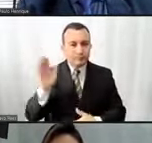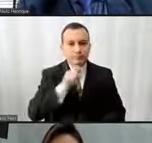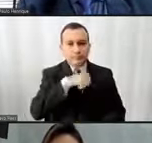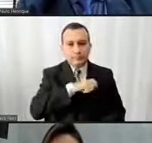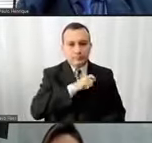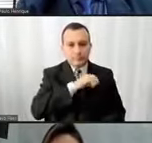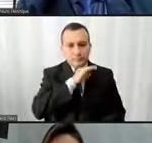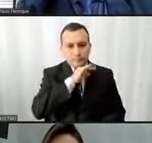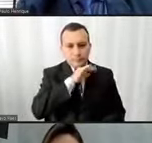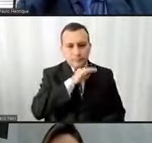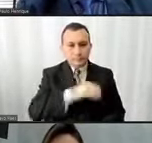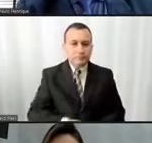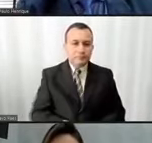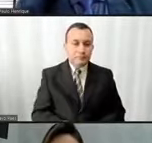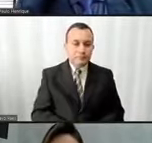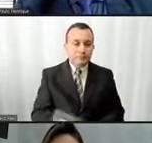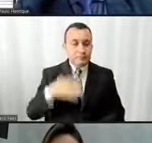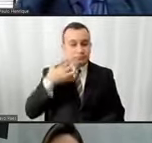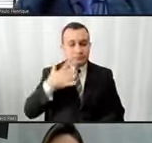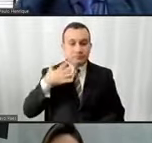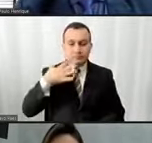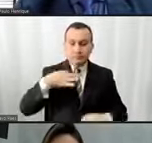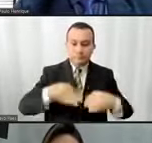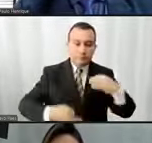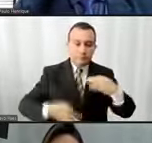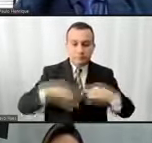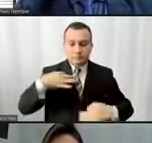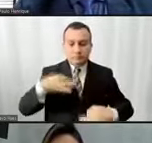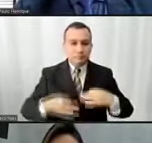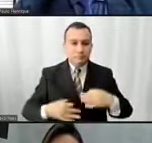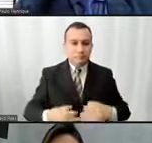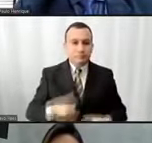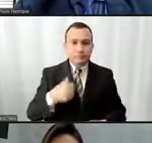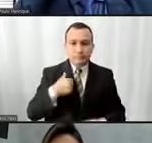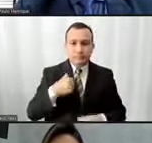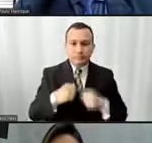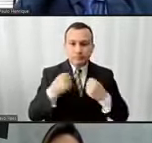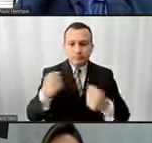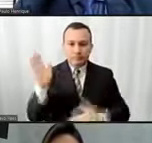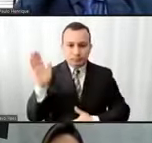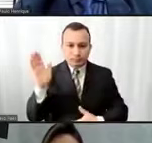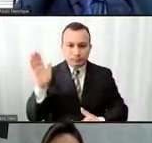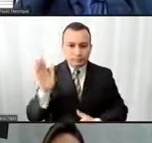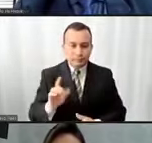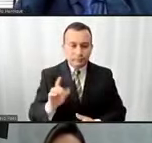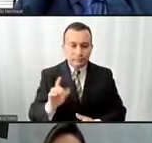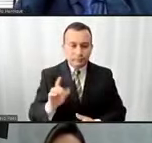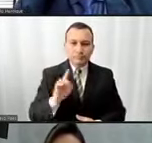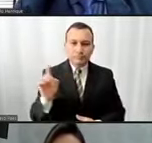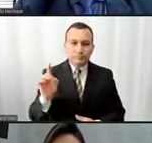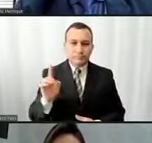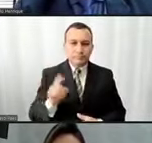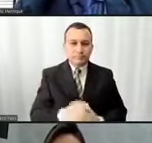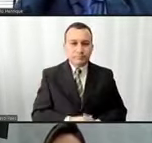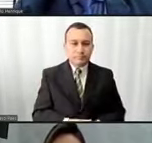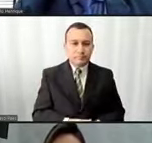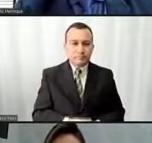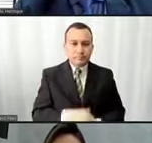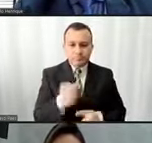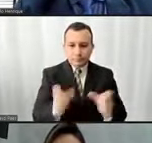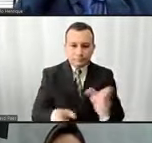Com discurso moralista. Com discurso moralista. Eu não defendo bandido, é só isso, vereadora. Quem mata